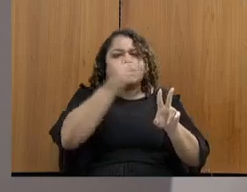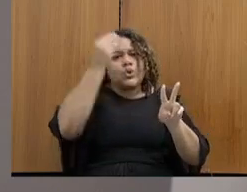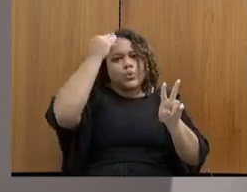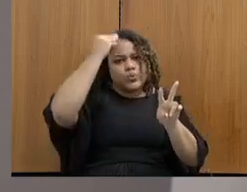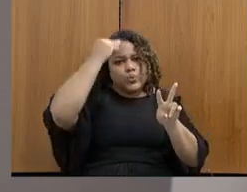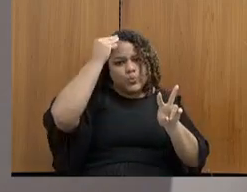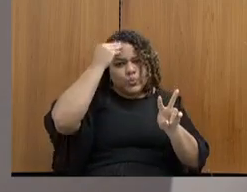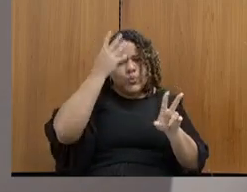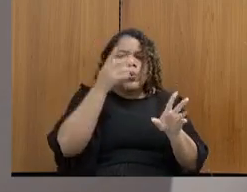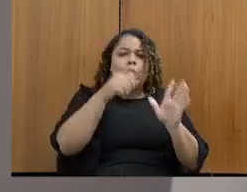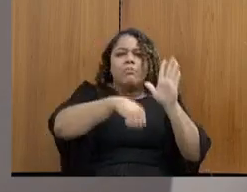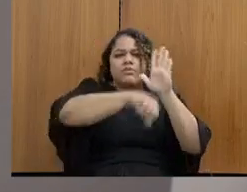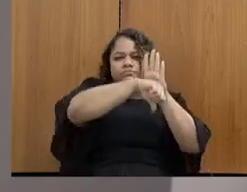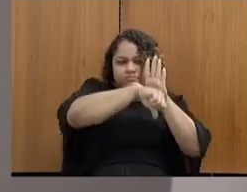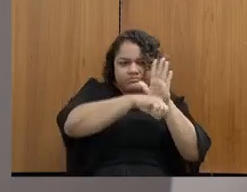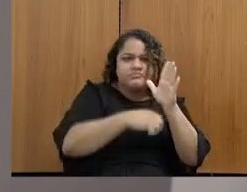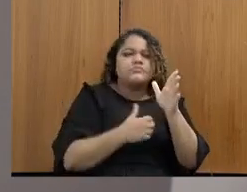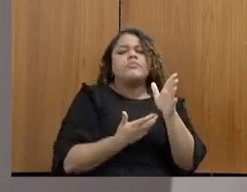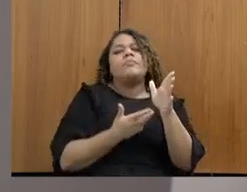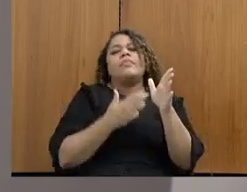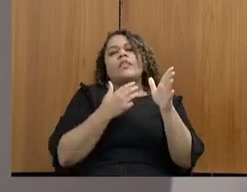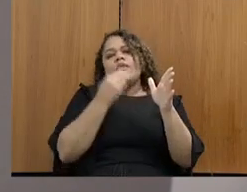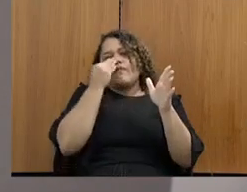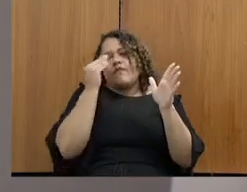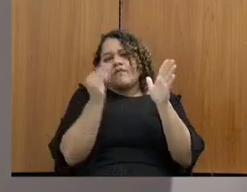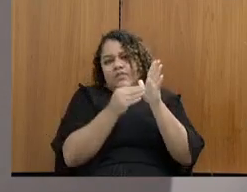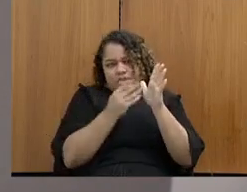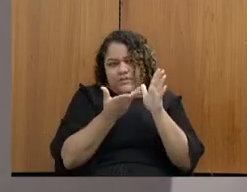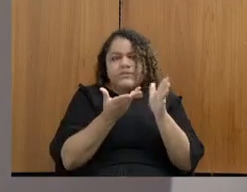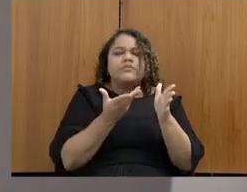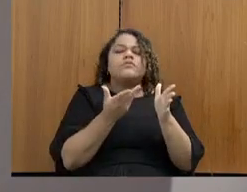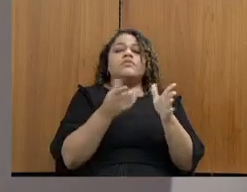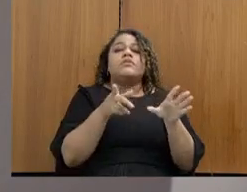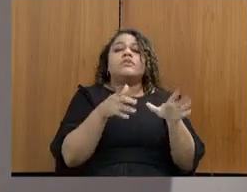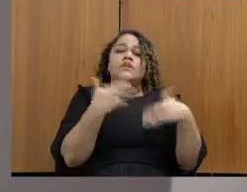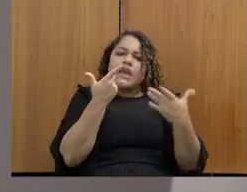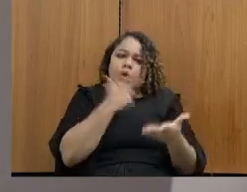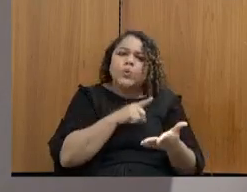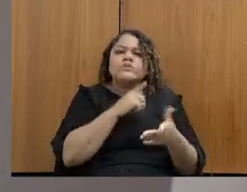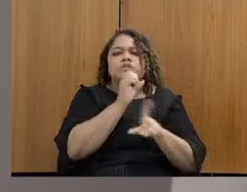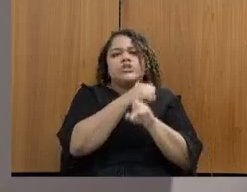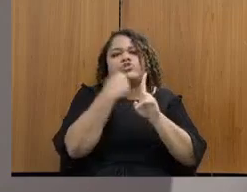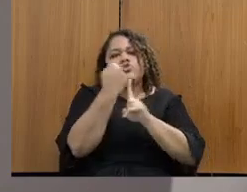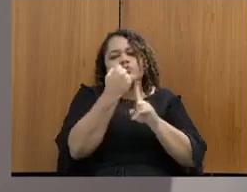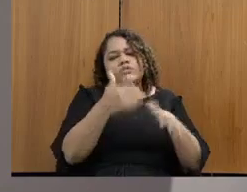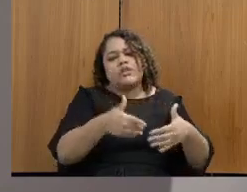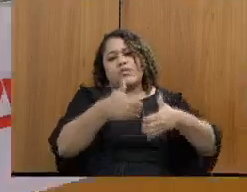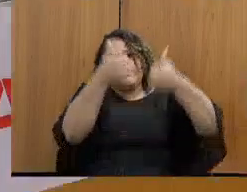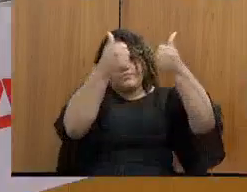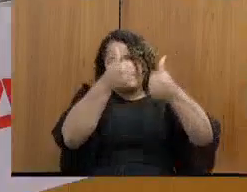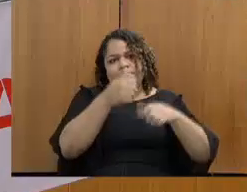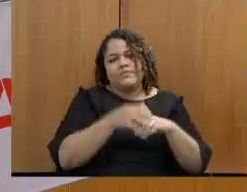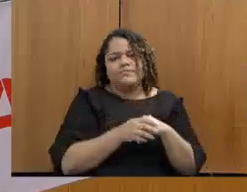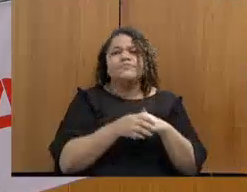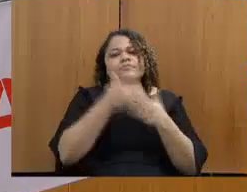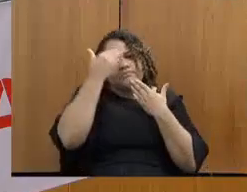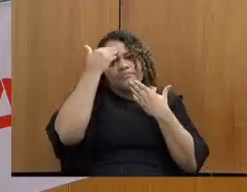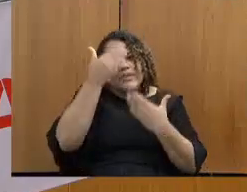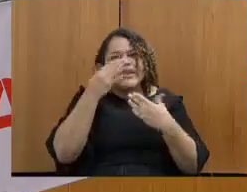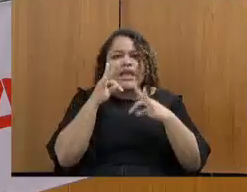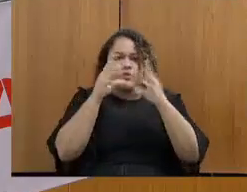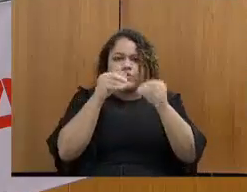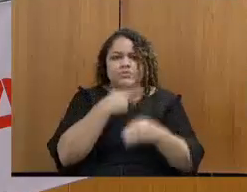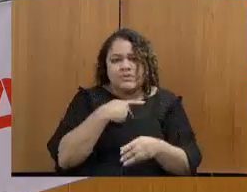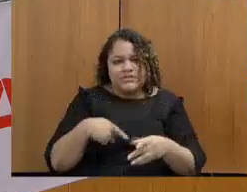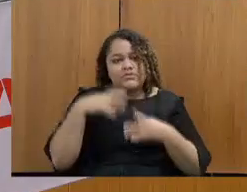penais né E com isso a gente ter é uma maior classificação social muito obrigada Presidente né E muito obrigada a todos